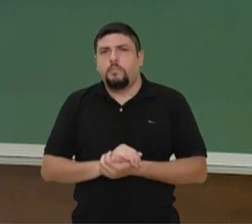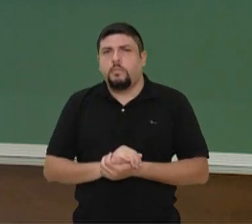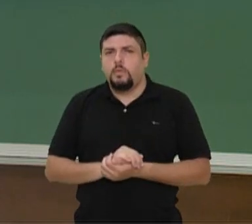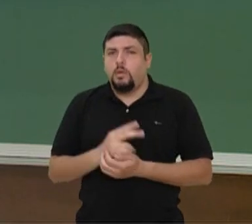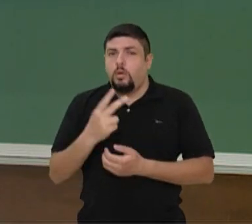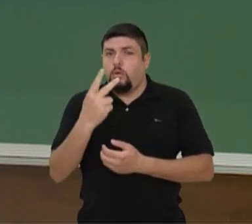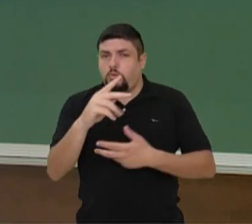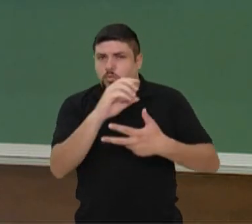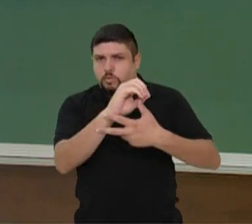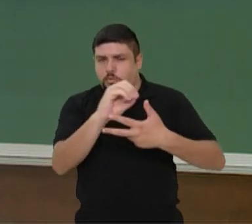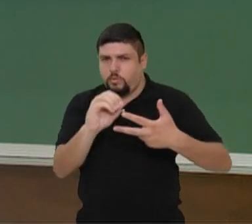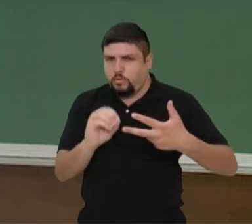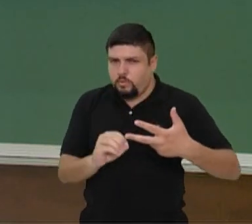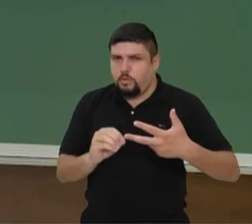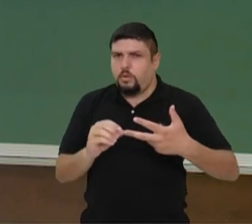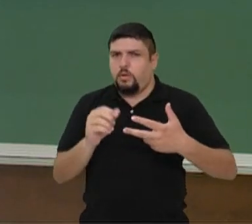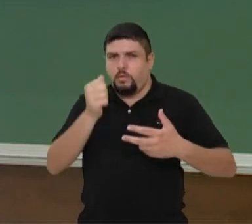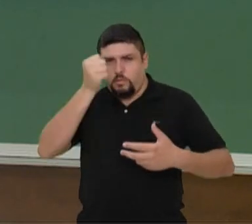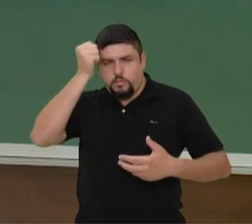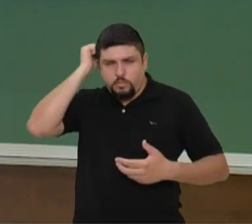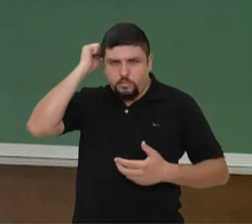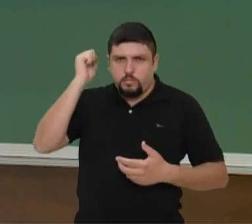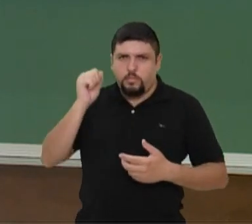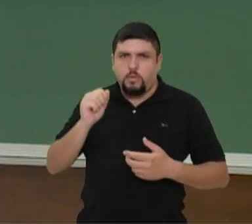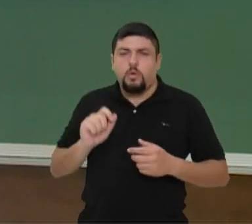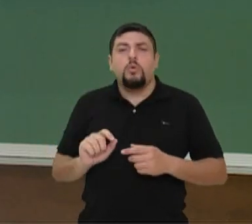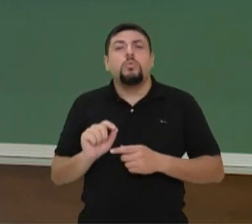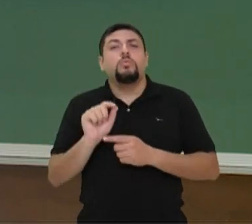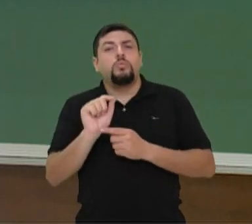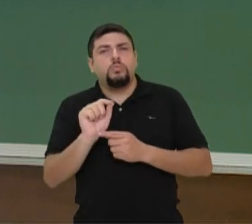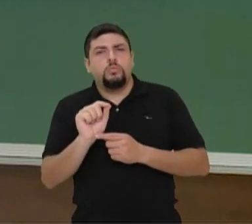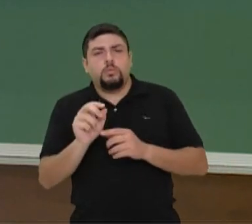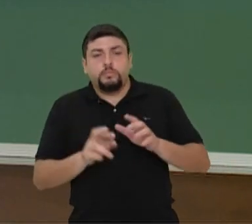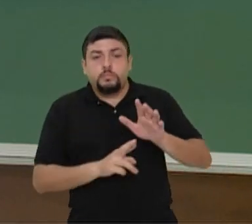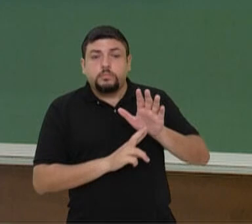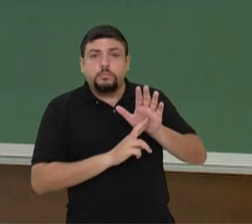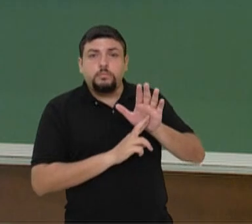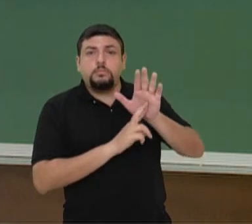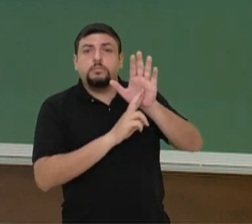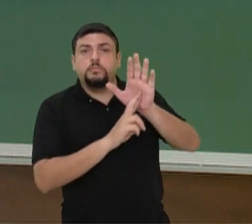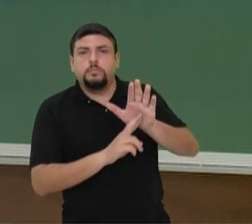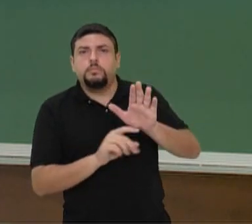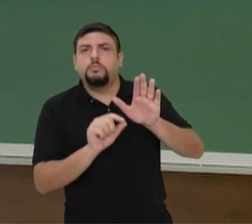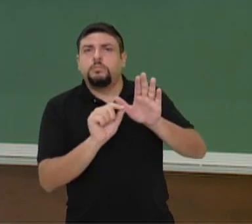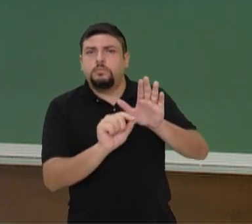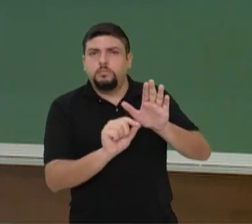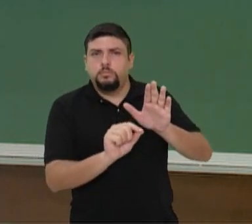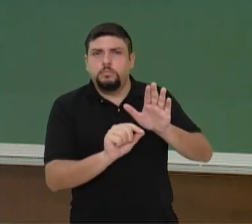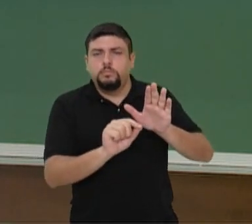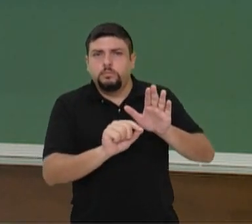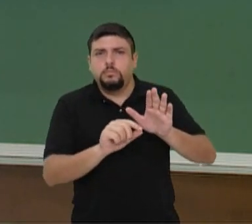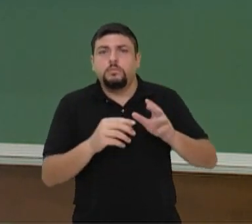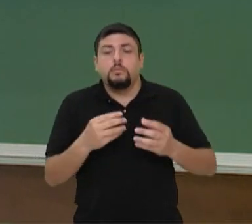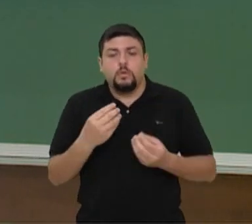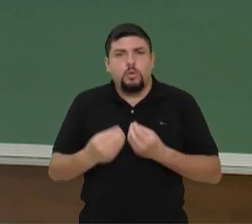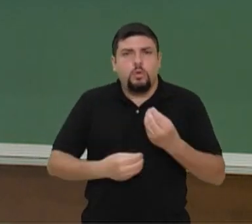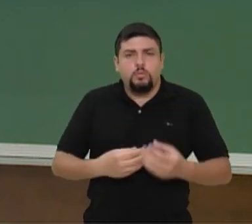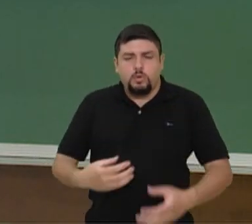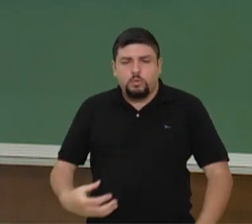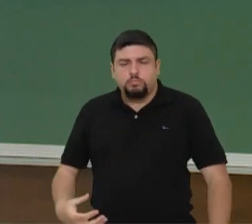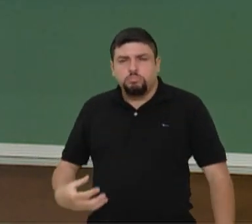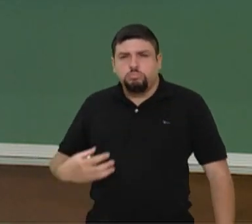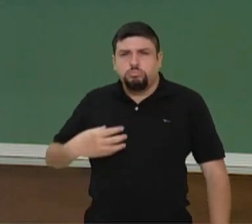no teu vestibular, o que pode cair são as referências que dizem respeito ao nosso espírito de